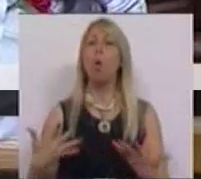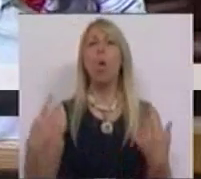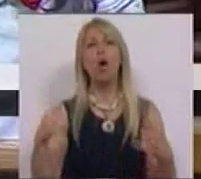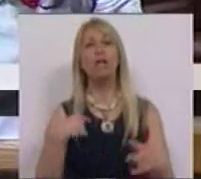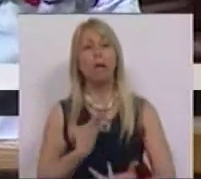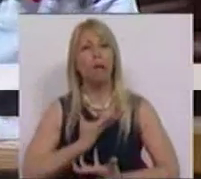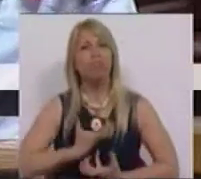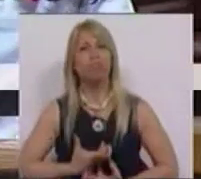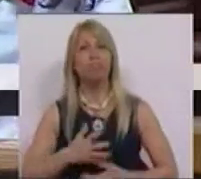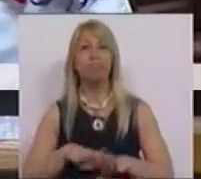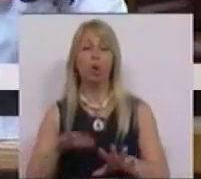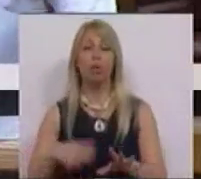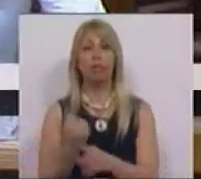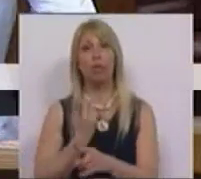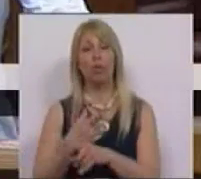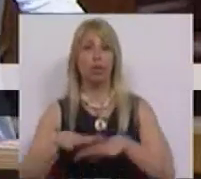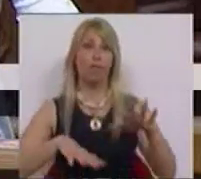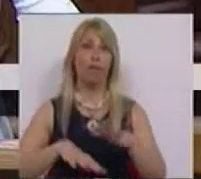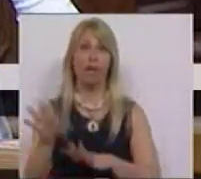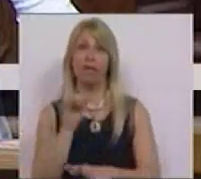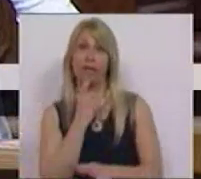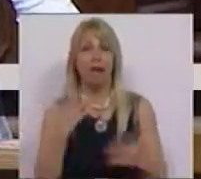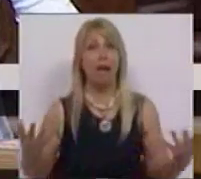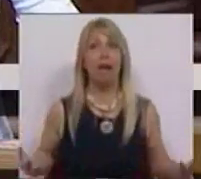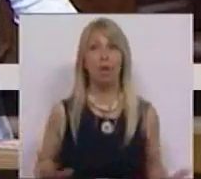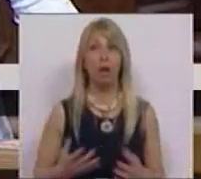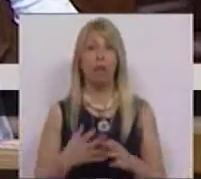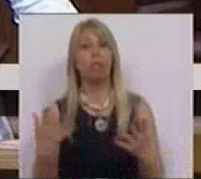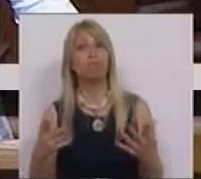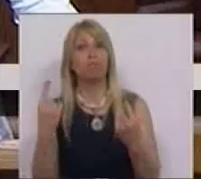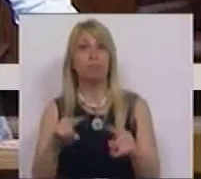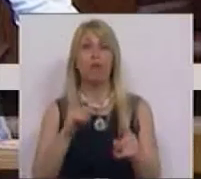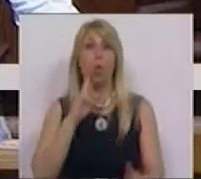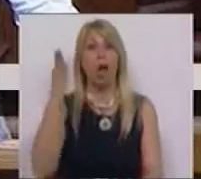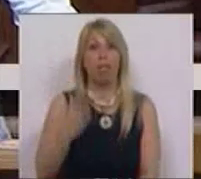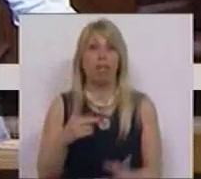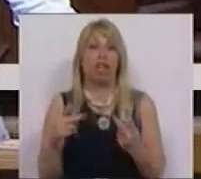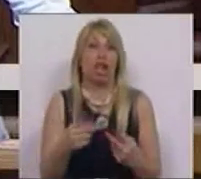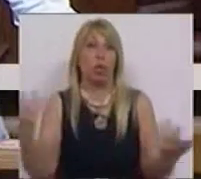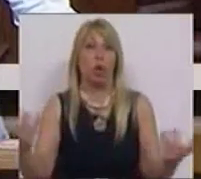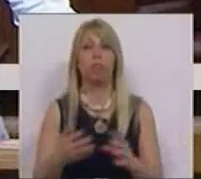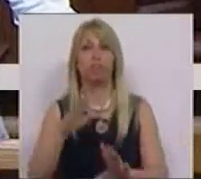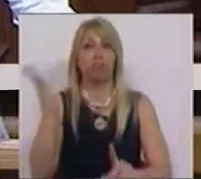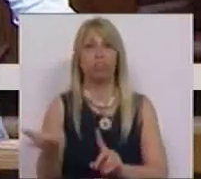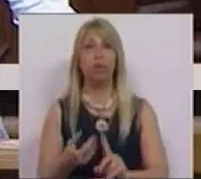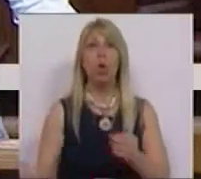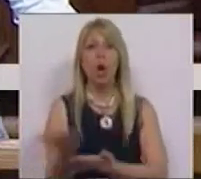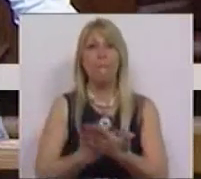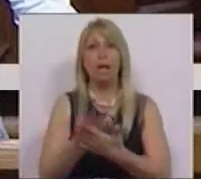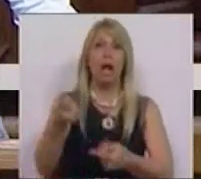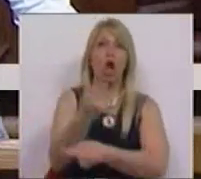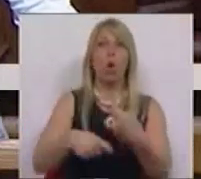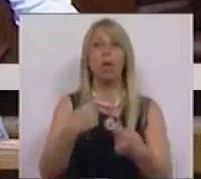deste país de Abril. Afinal, renderam a nossa democracia à ditadura dos mercados e é em seu nome que governam.